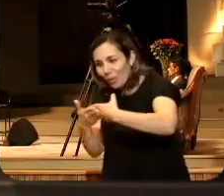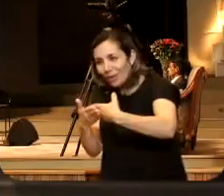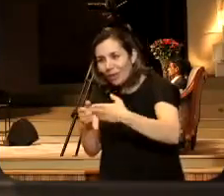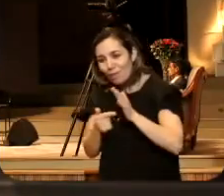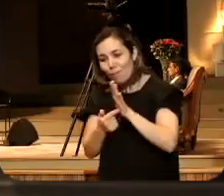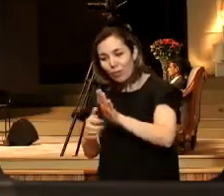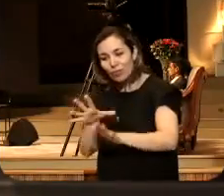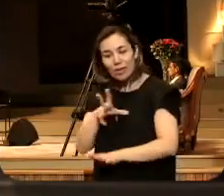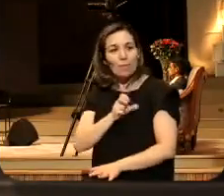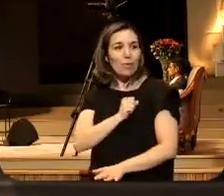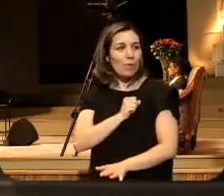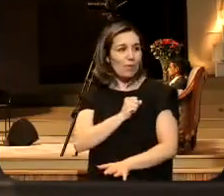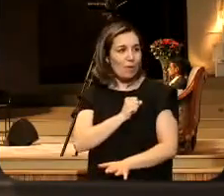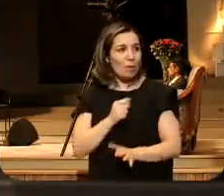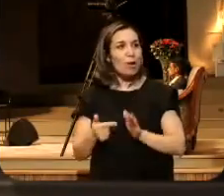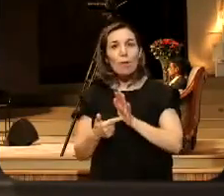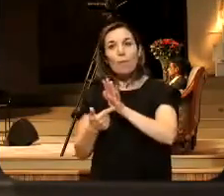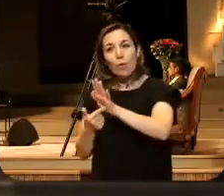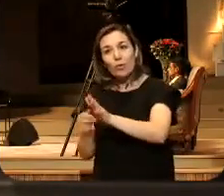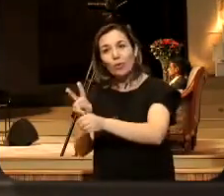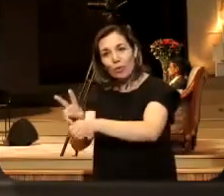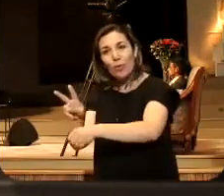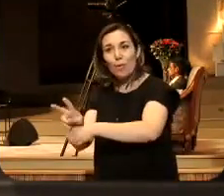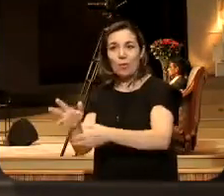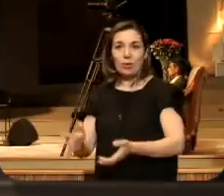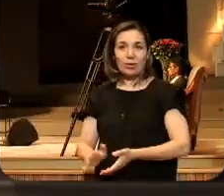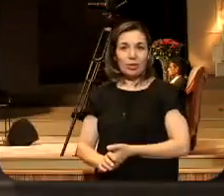Só precisa se fazer presente.